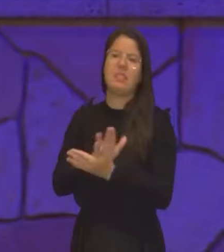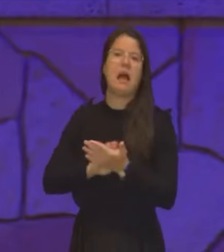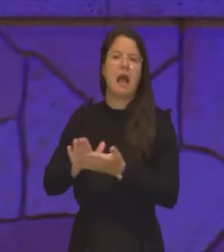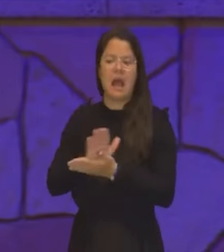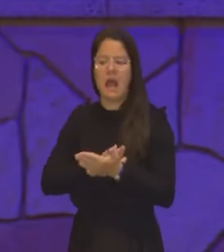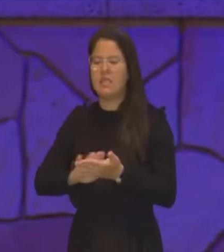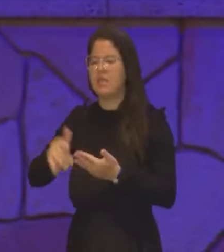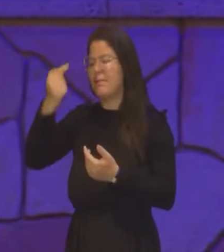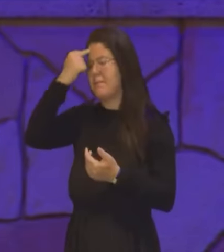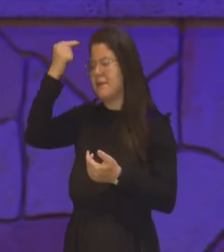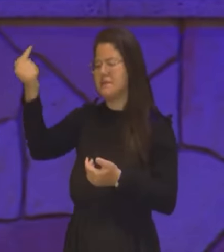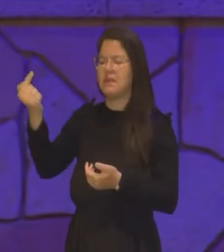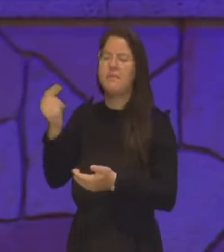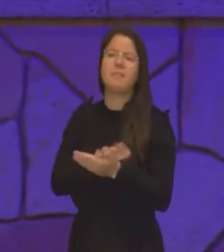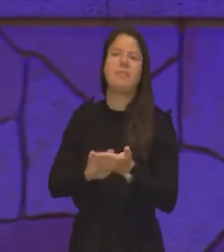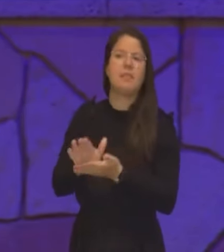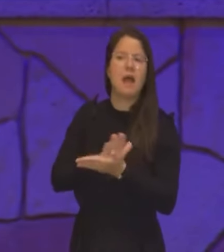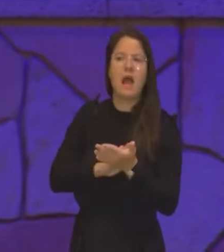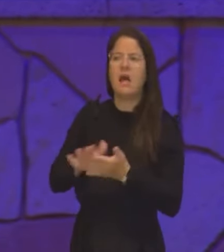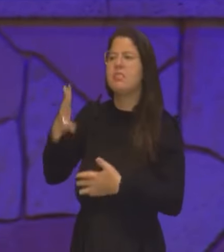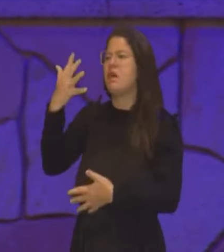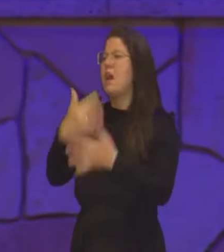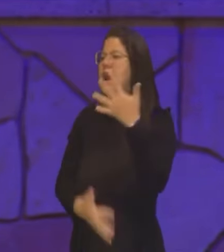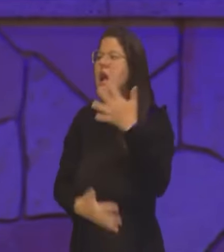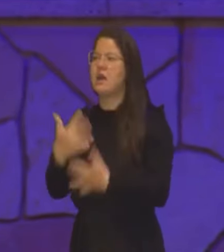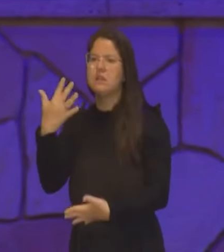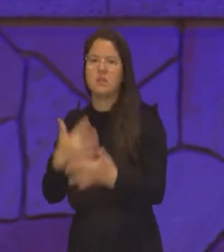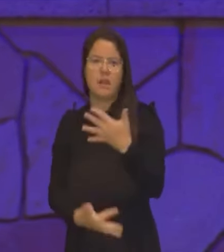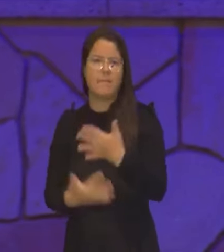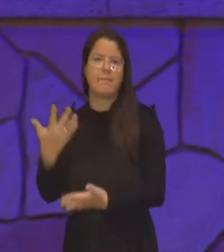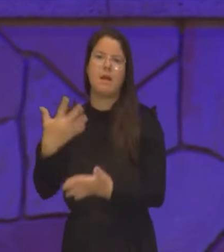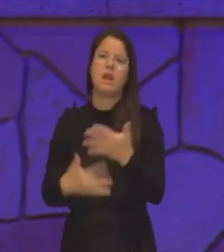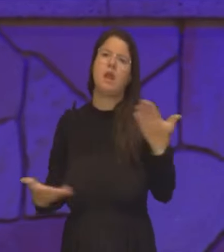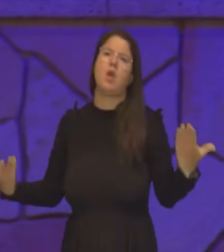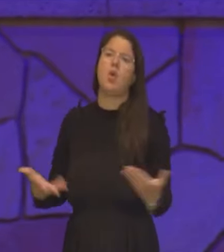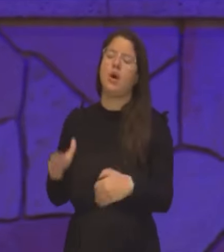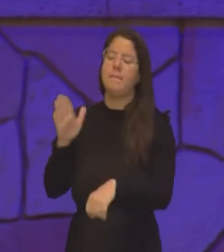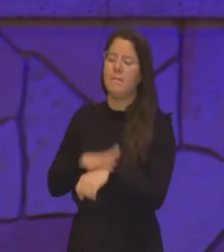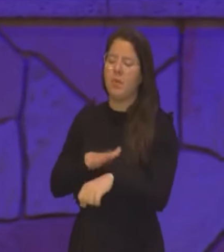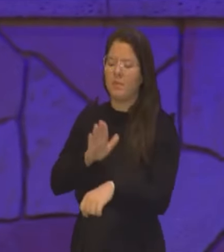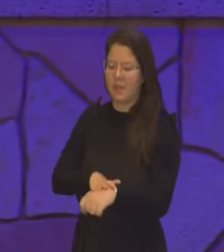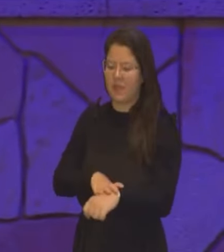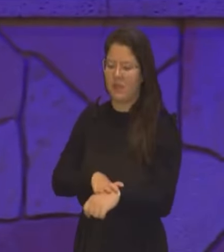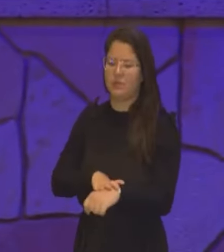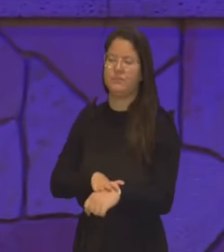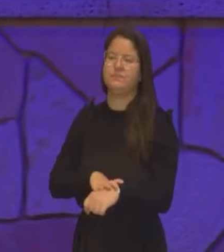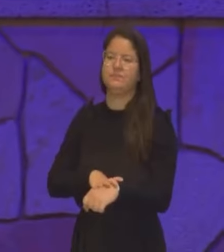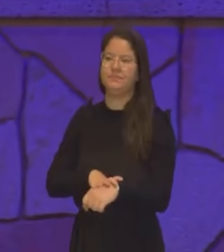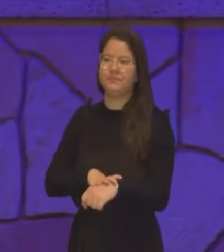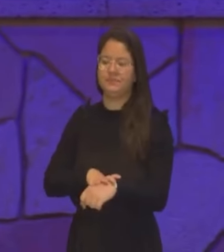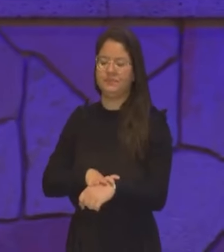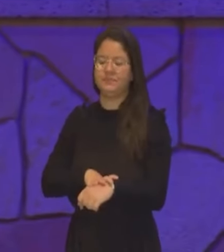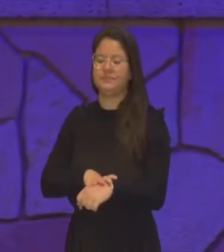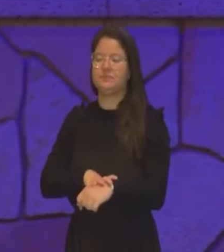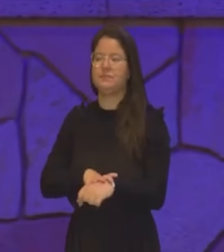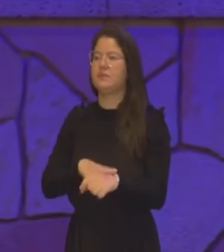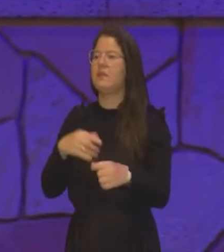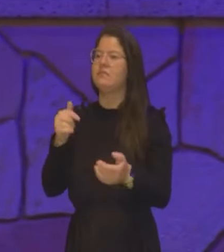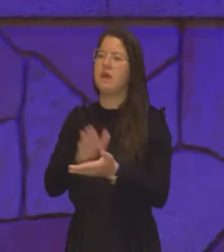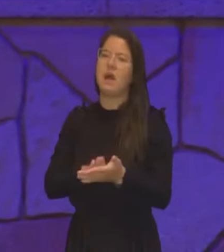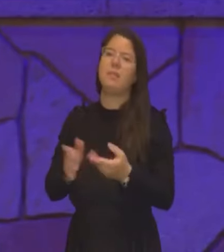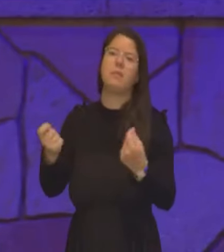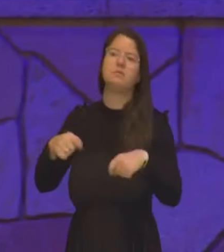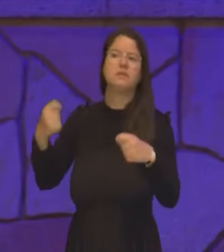pensamento, nada que possa concorrer com a palavra de Deus, possa impedir